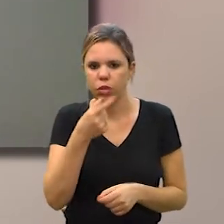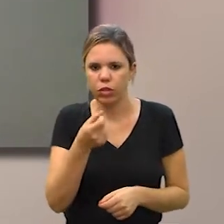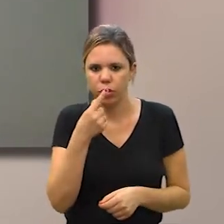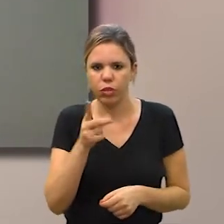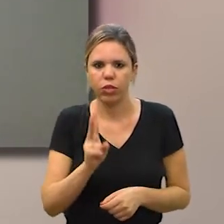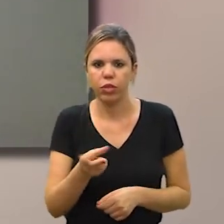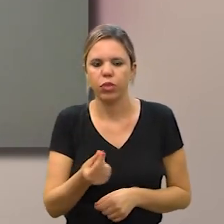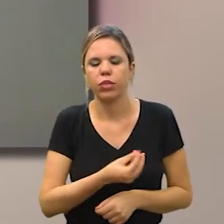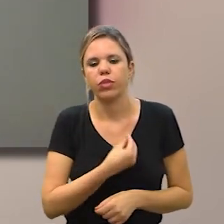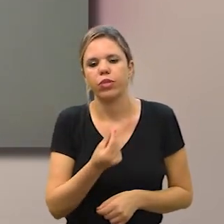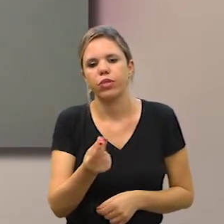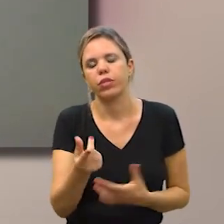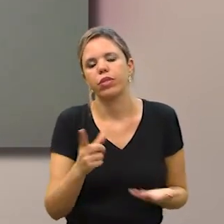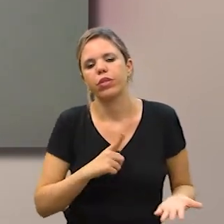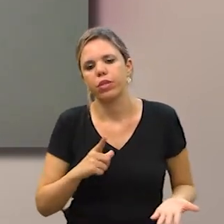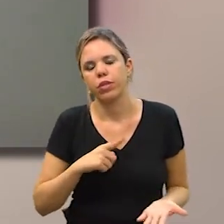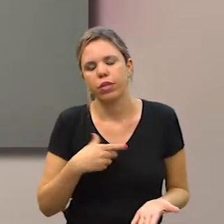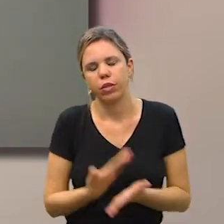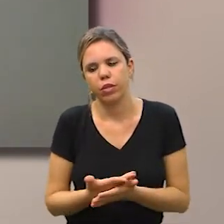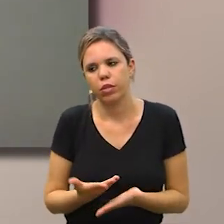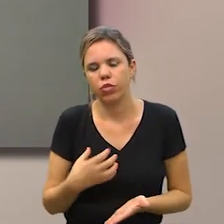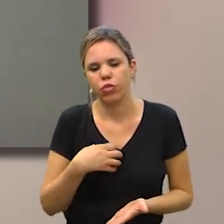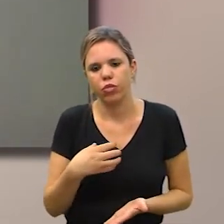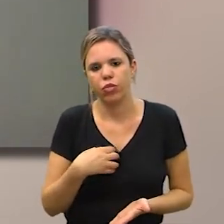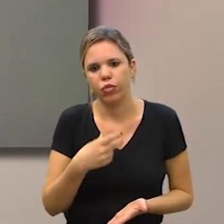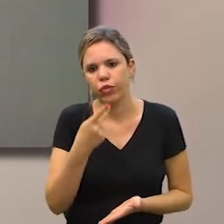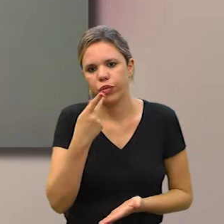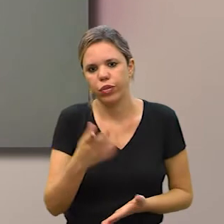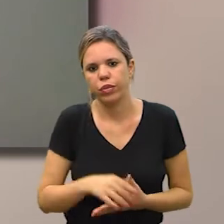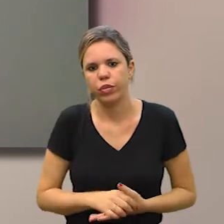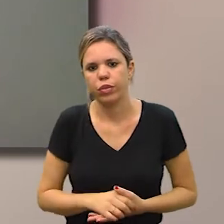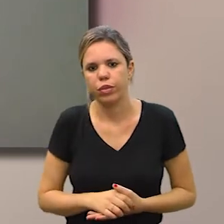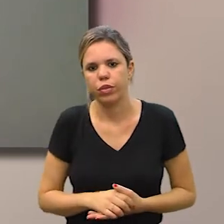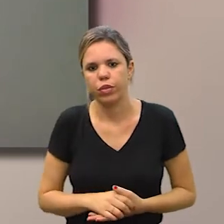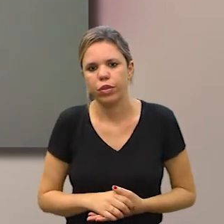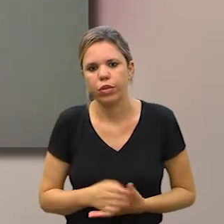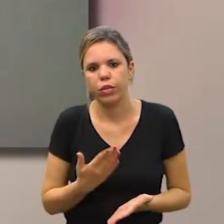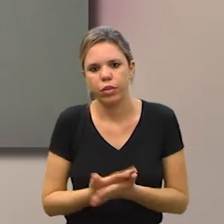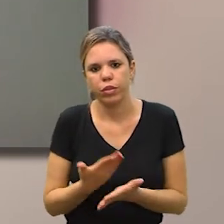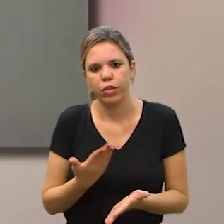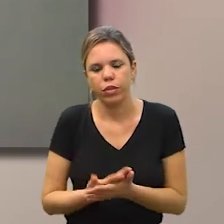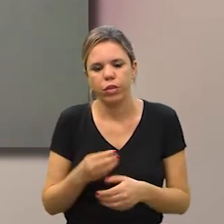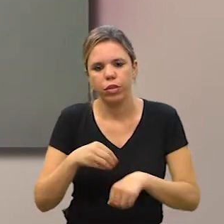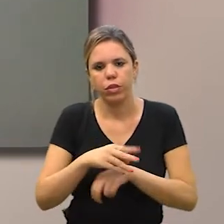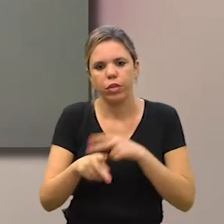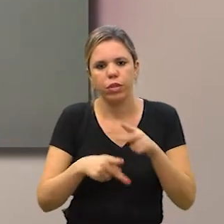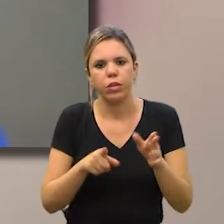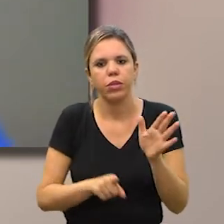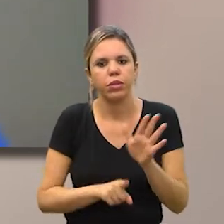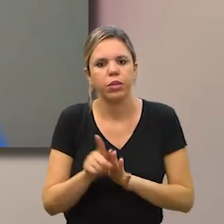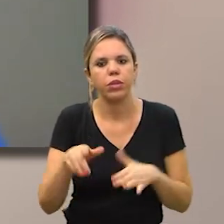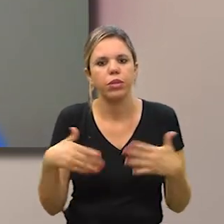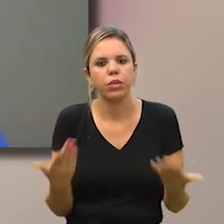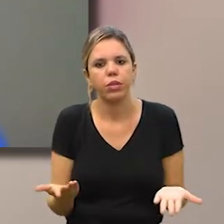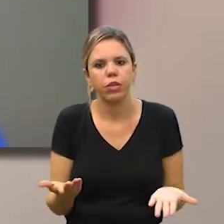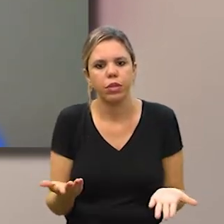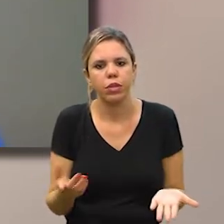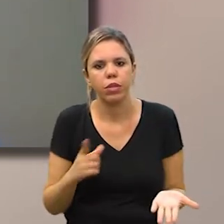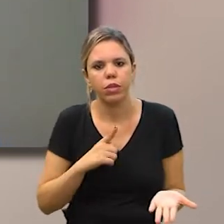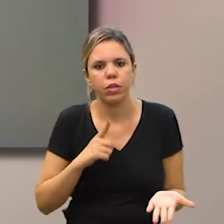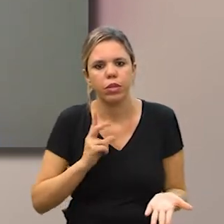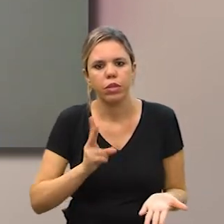remédio horários Davi a gente tem até um jeito de falar em aulas que a gente dá a pessoa pergunta até quando